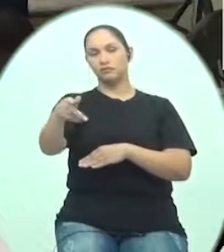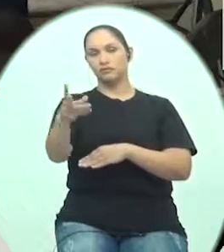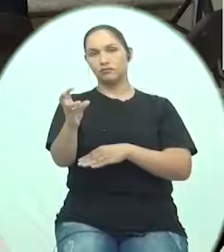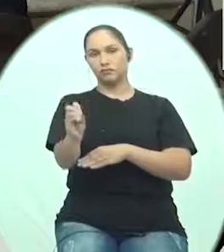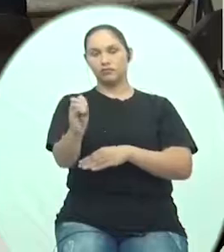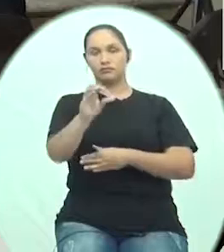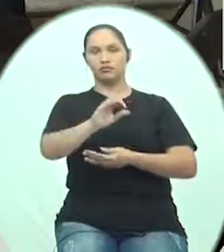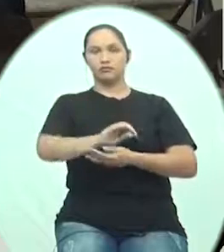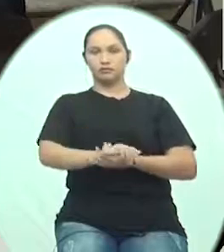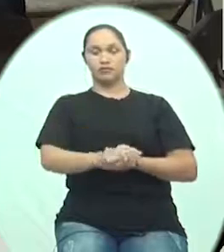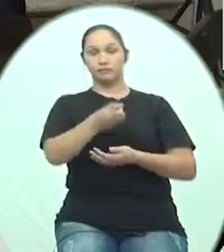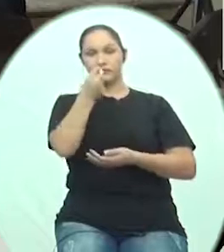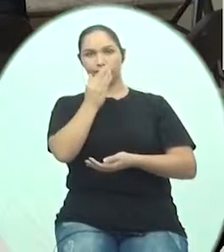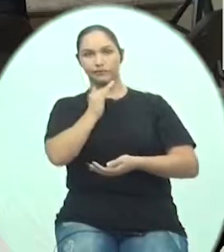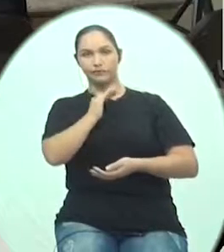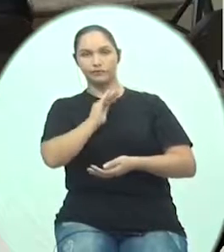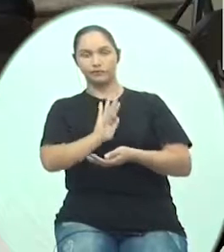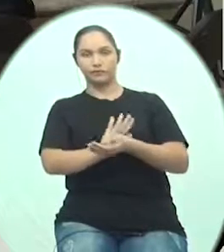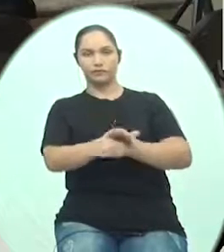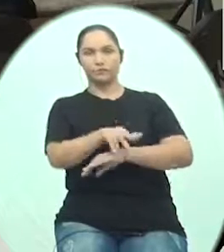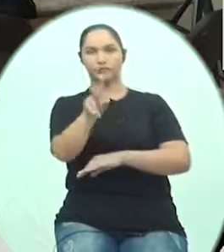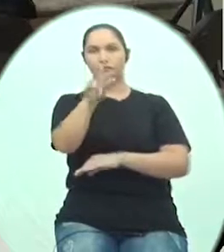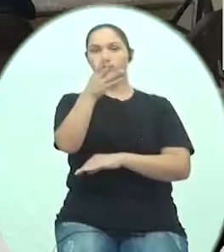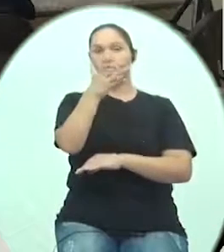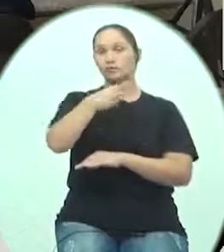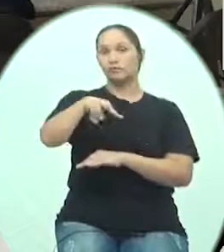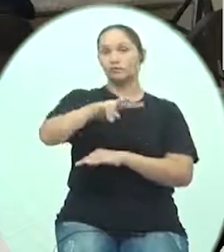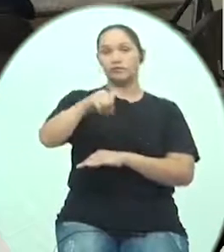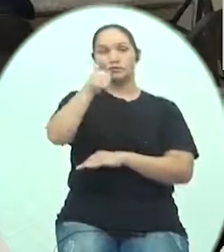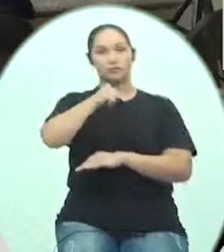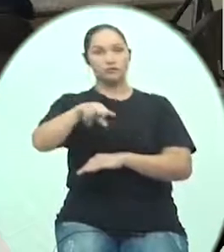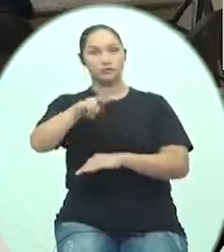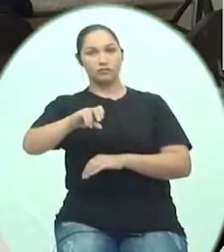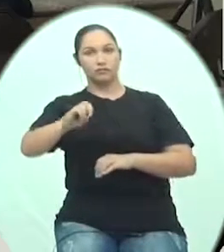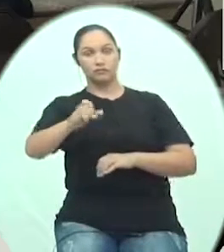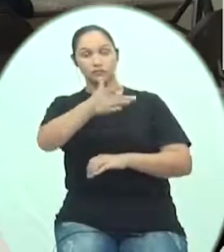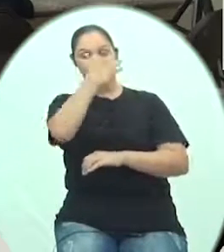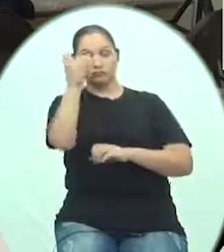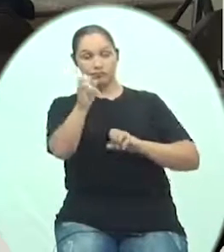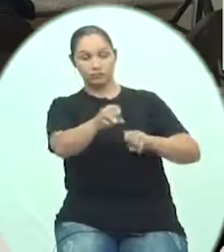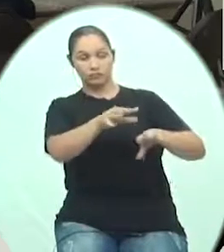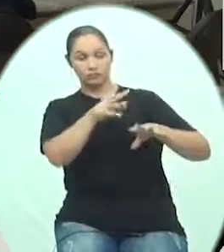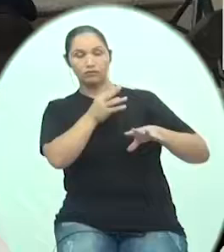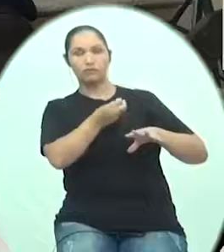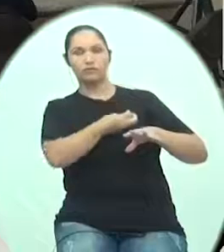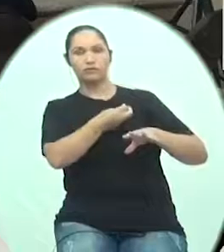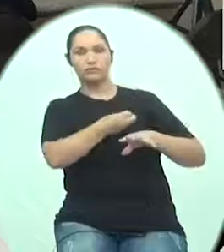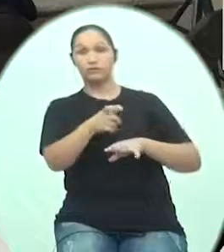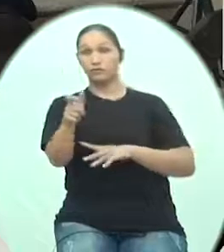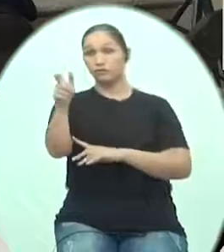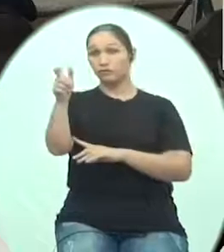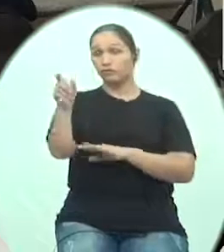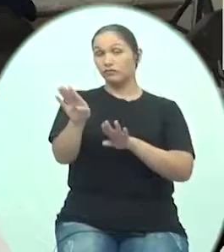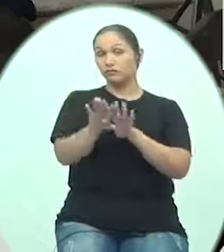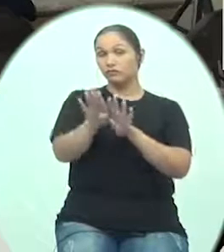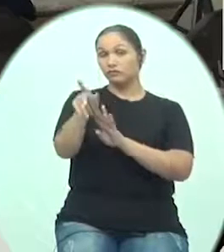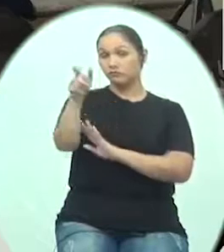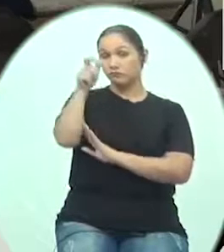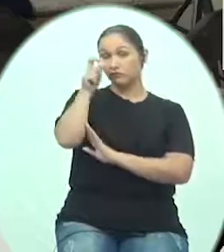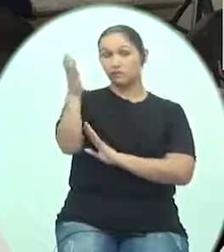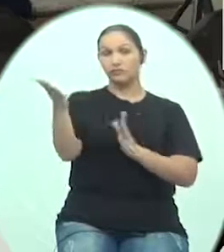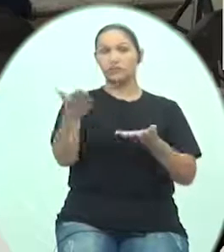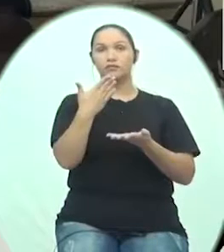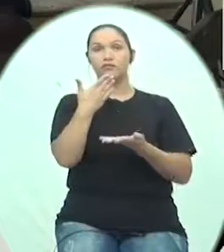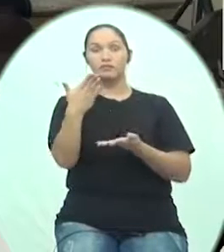tonalite Boa noite vereadores vereadoras público nos assiste pedir paraa parte técnica ali soltar um